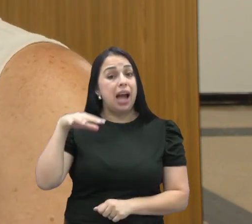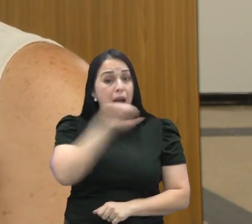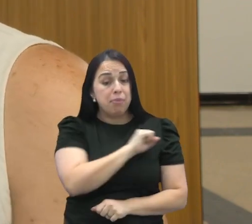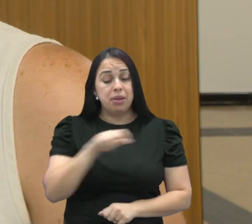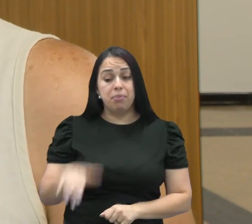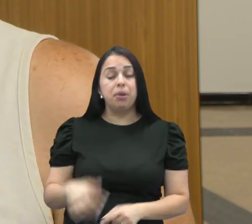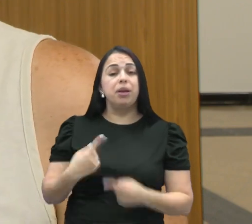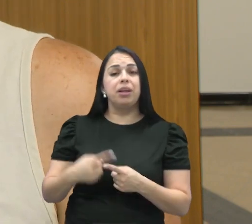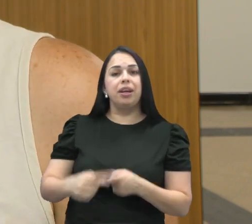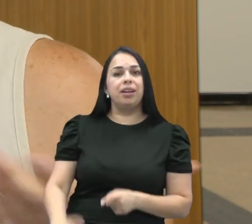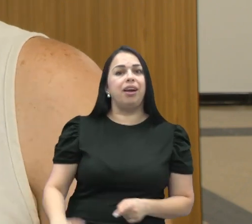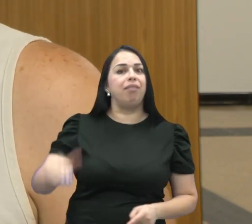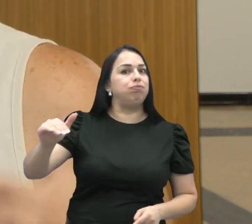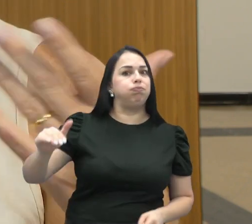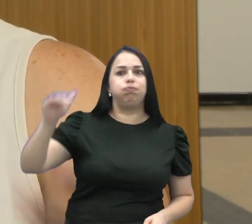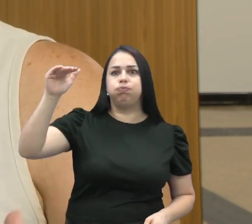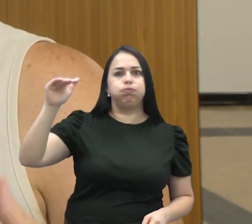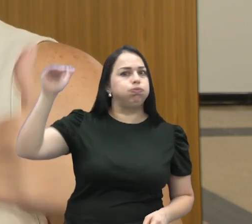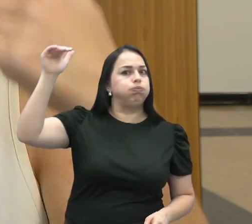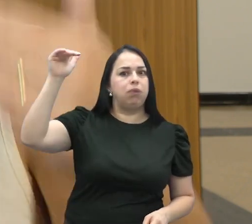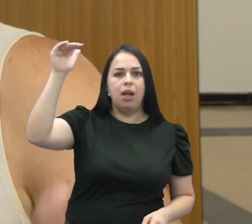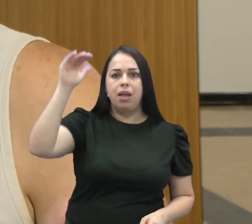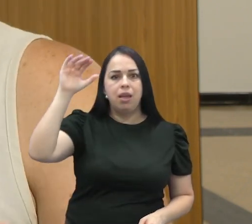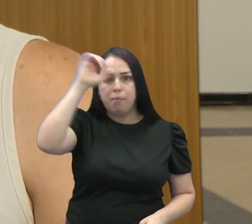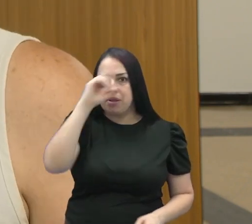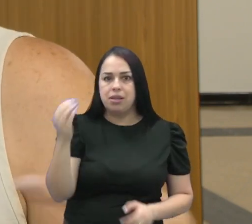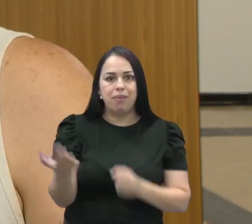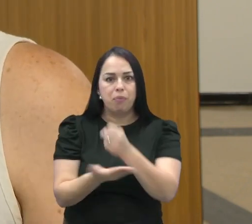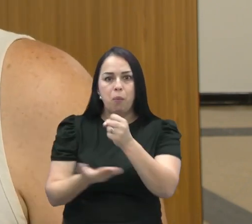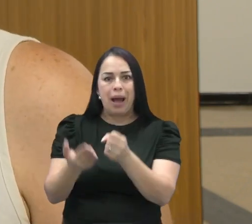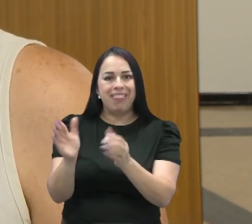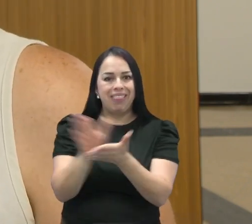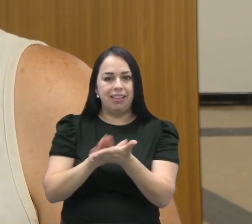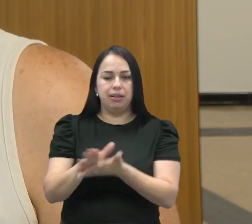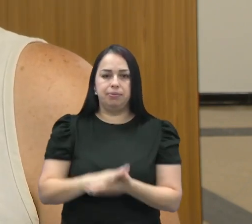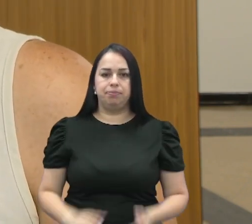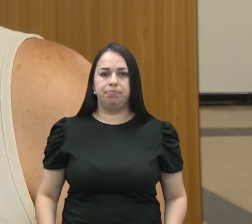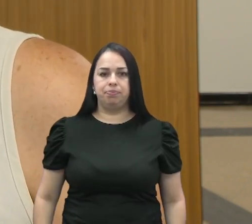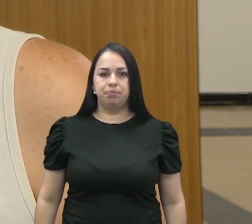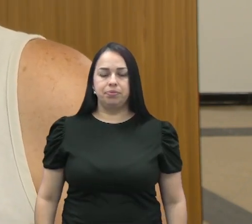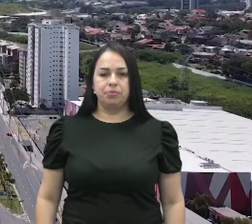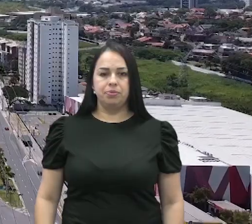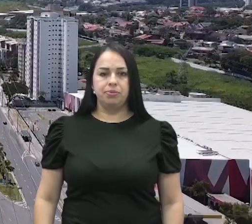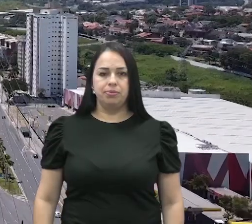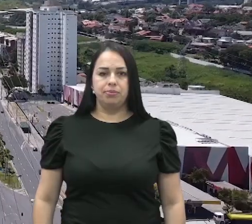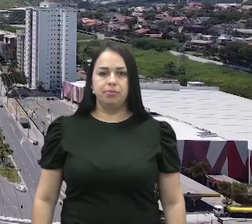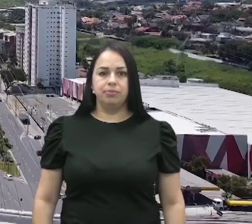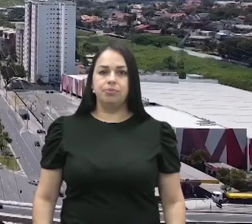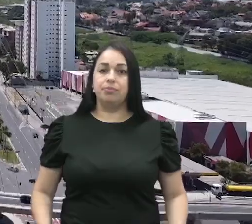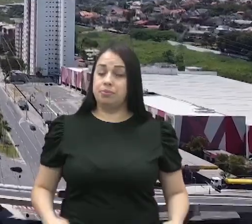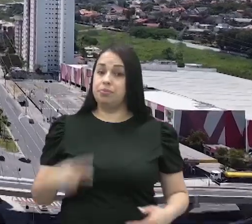vai passando e as crianças vão passando de ano sem aprender o básico.